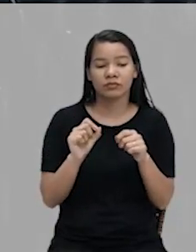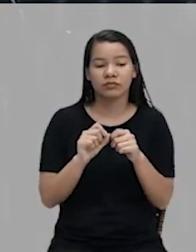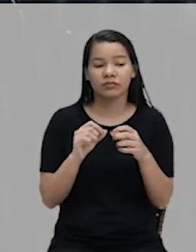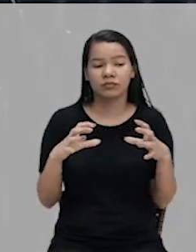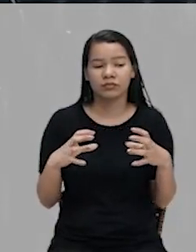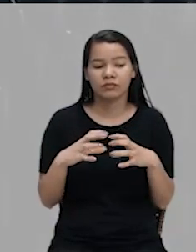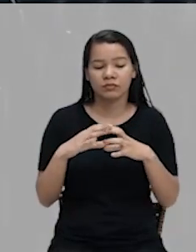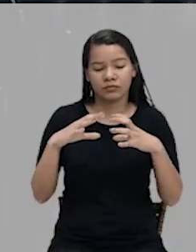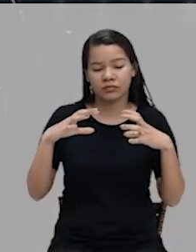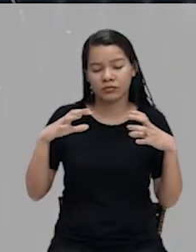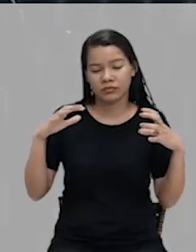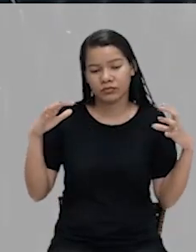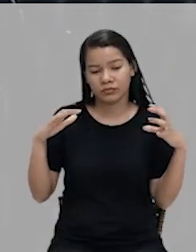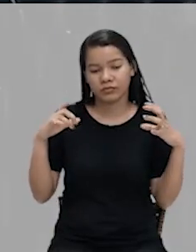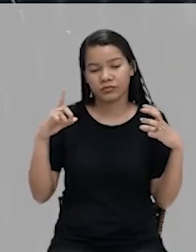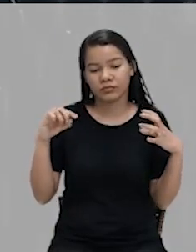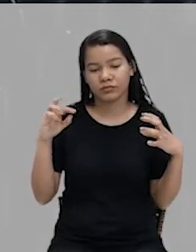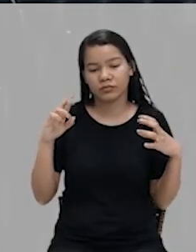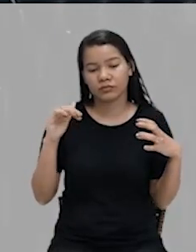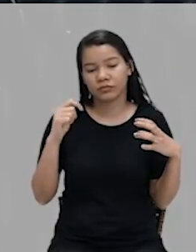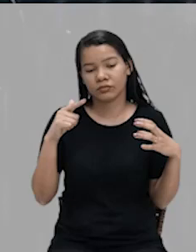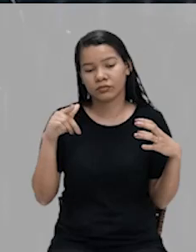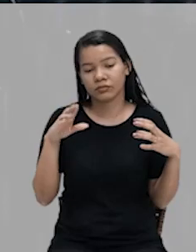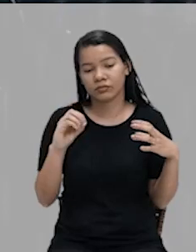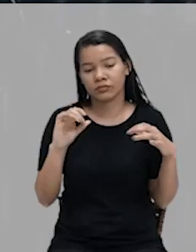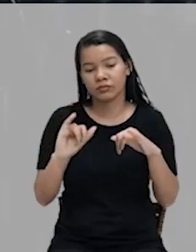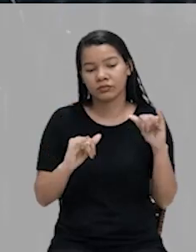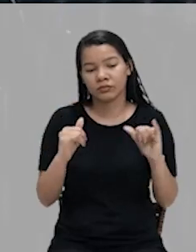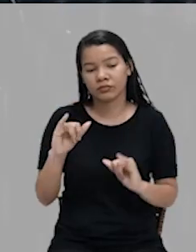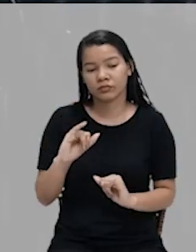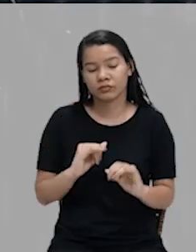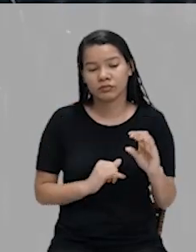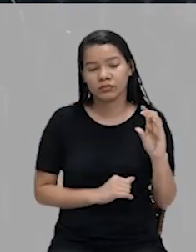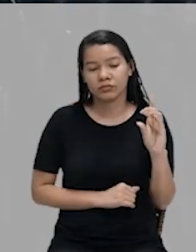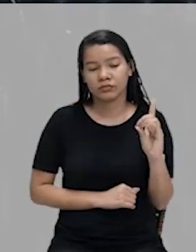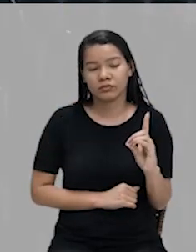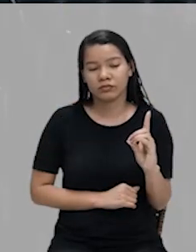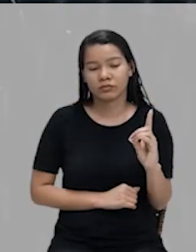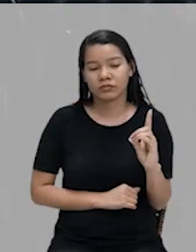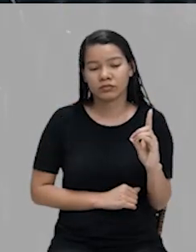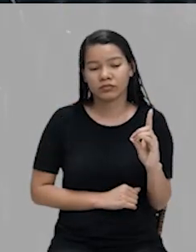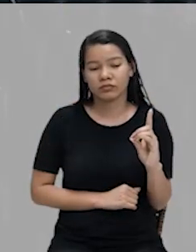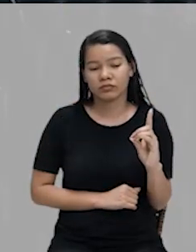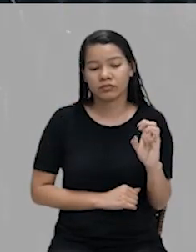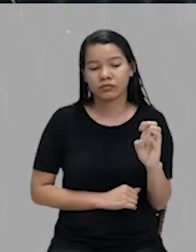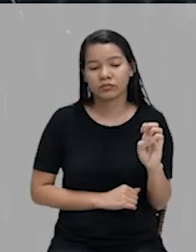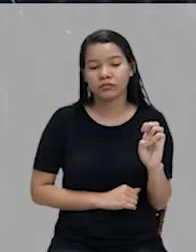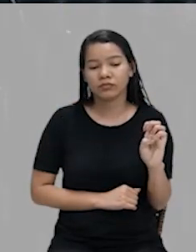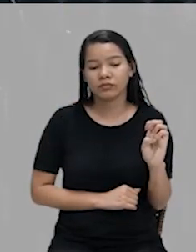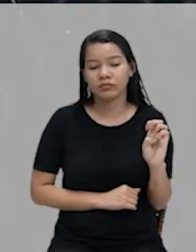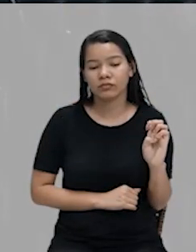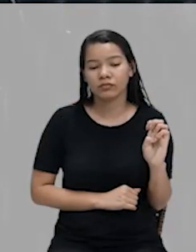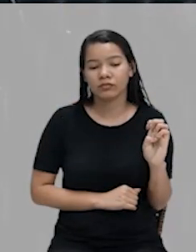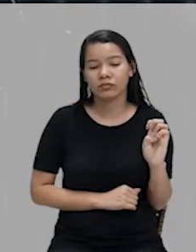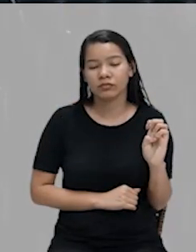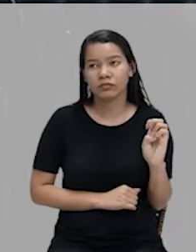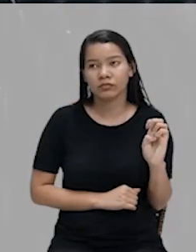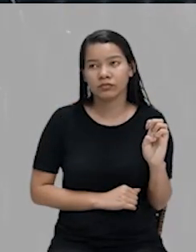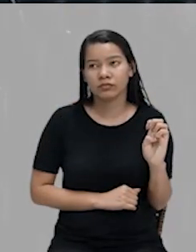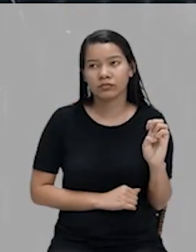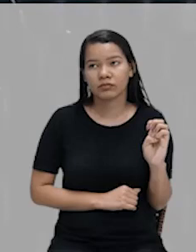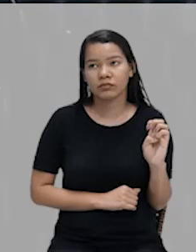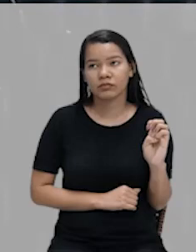Então, é uma reação química. Produção de iogurte a partir do leite, turminha,